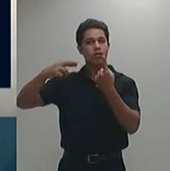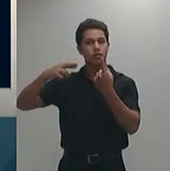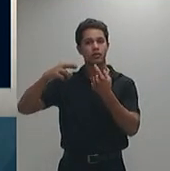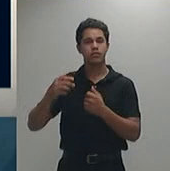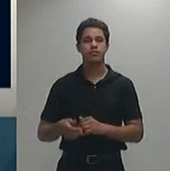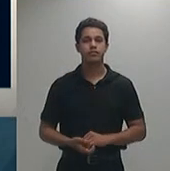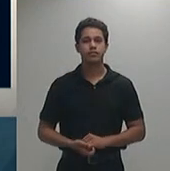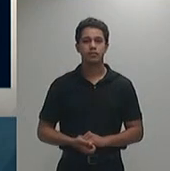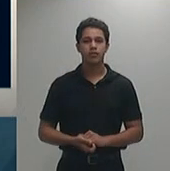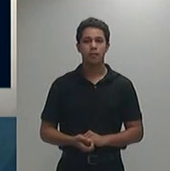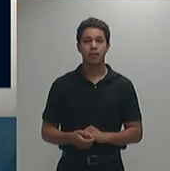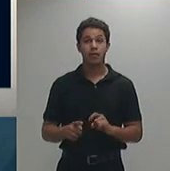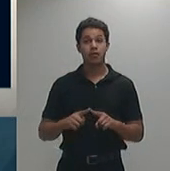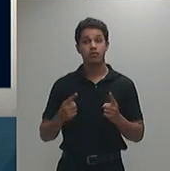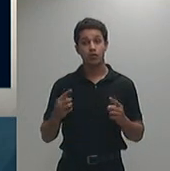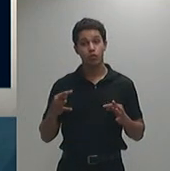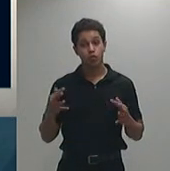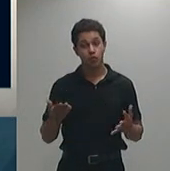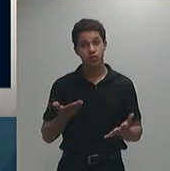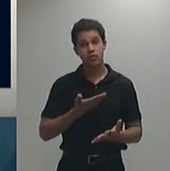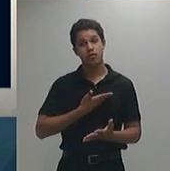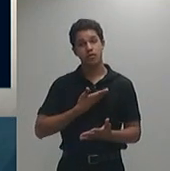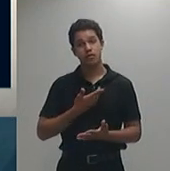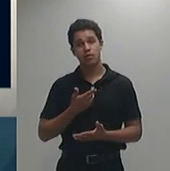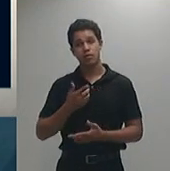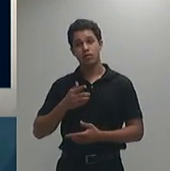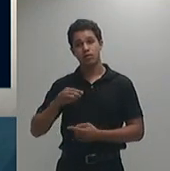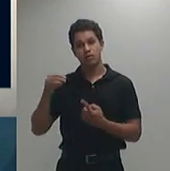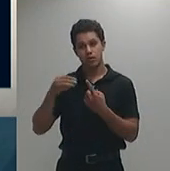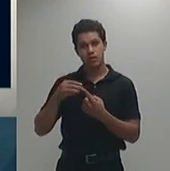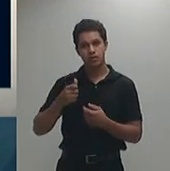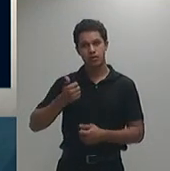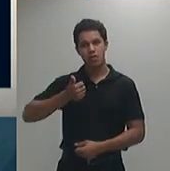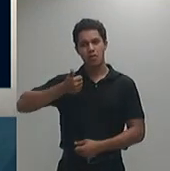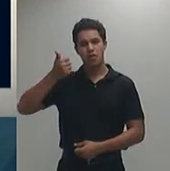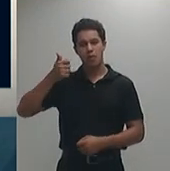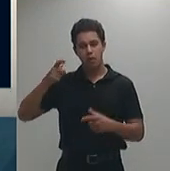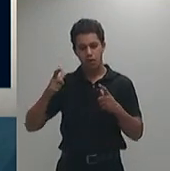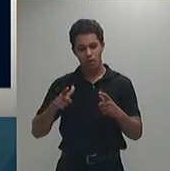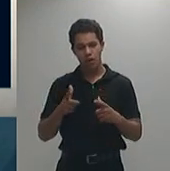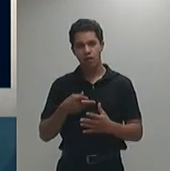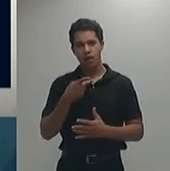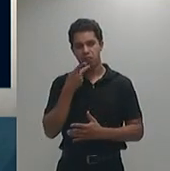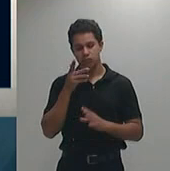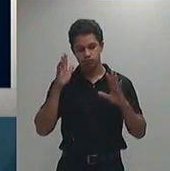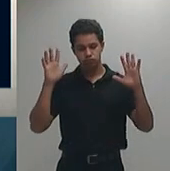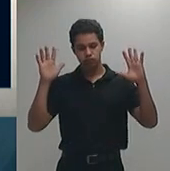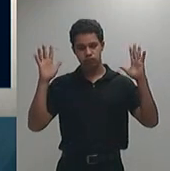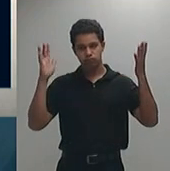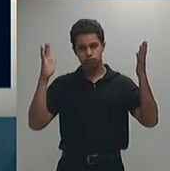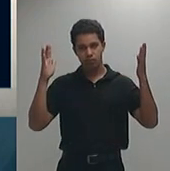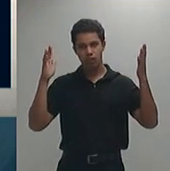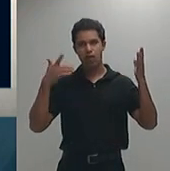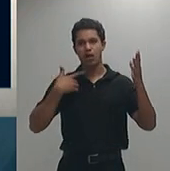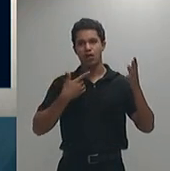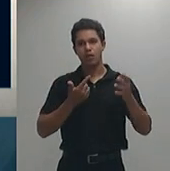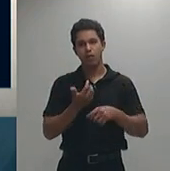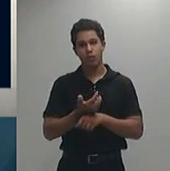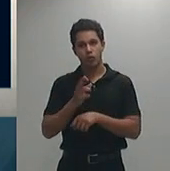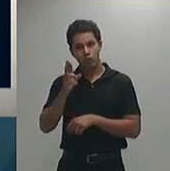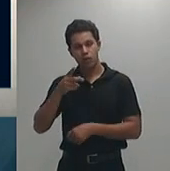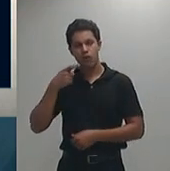colegas ministros pela em primeiro lugar saúde dos doutores advogados receberam contribuições